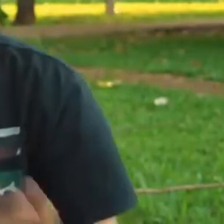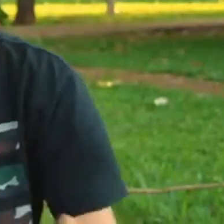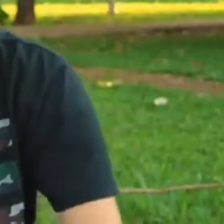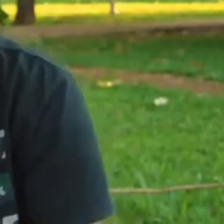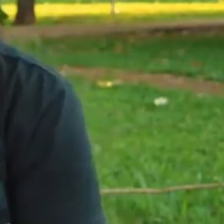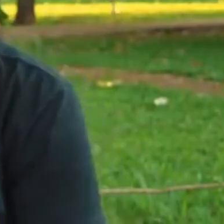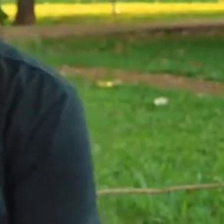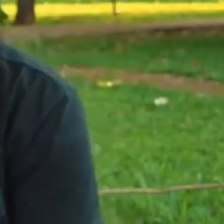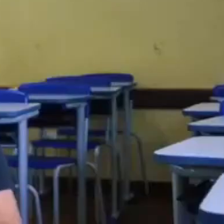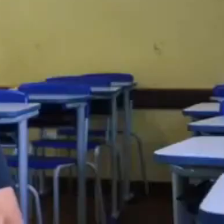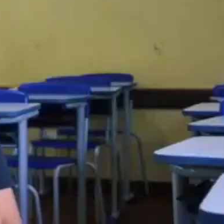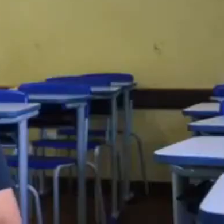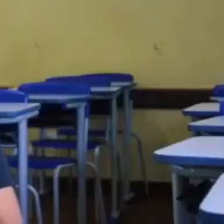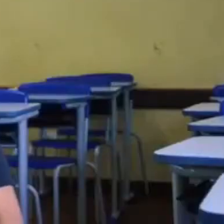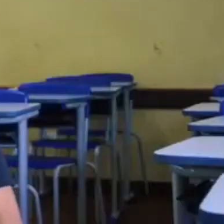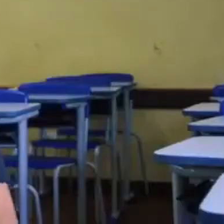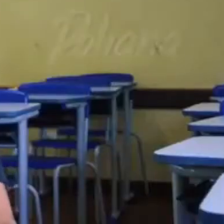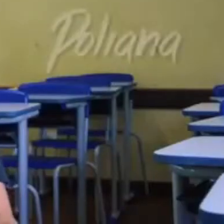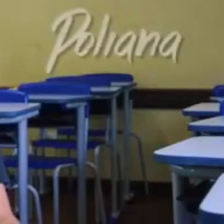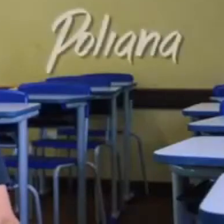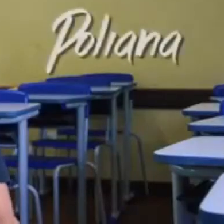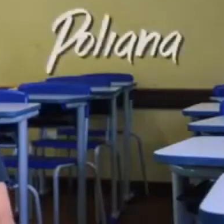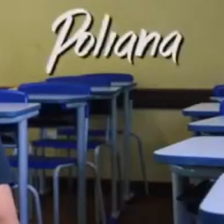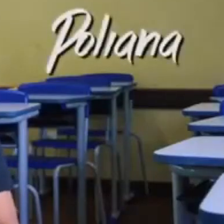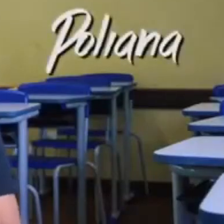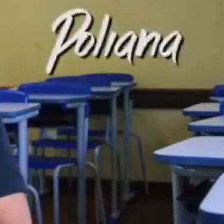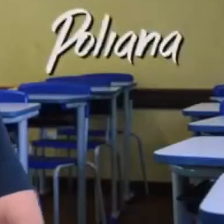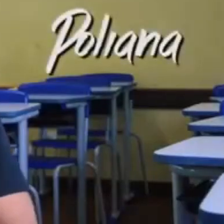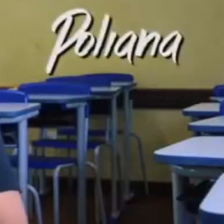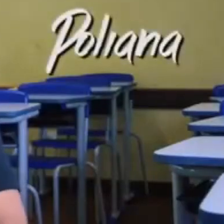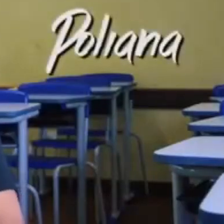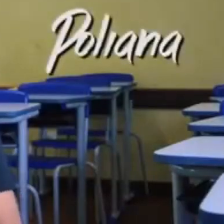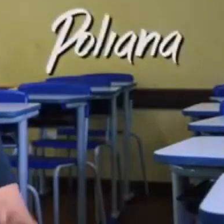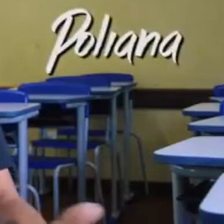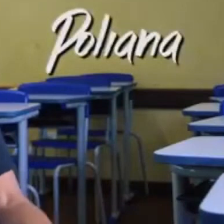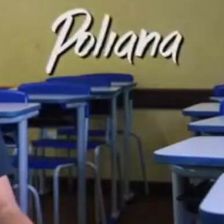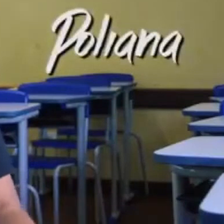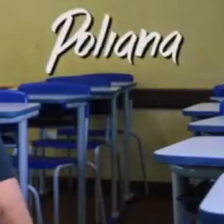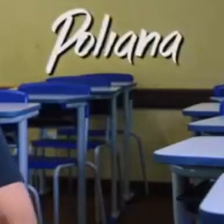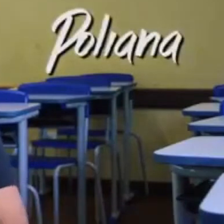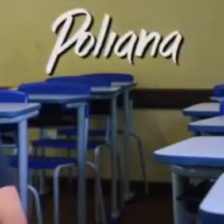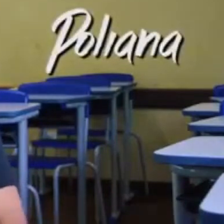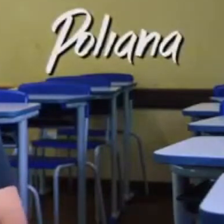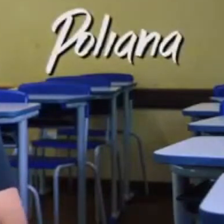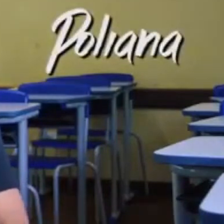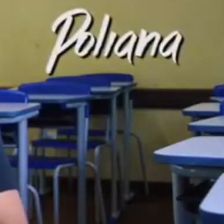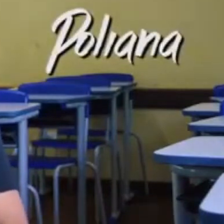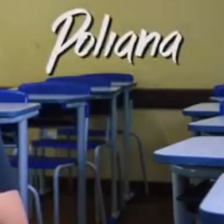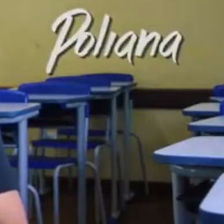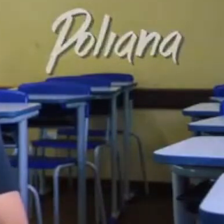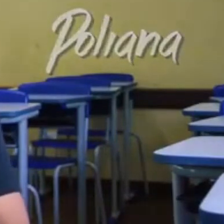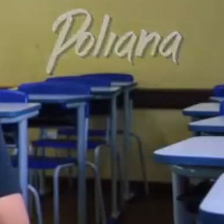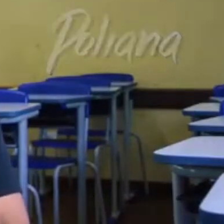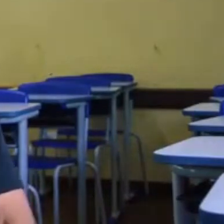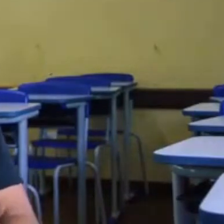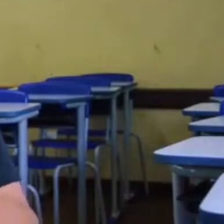que está acontecendo? Fui uma criança que sempre destoou das meninas da minha idade, né? Enquanto as meninas